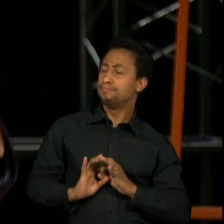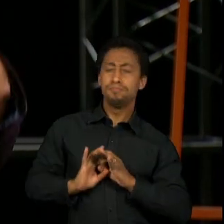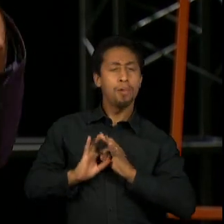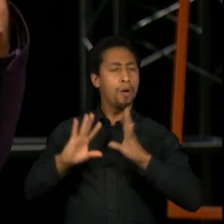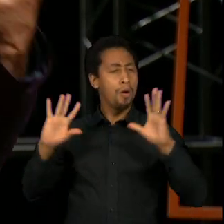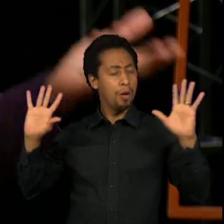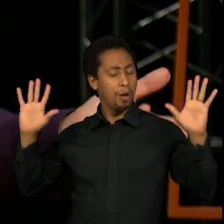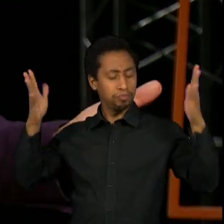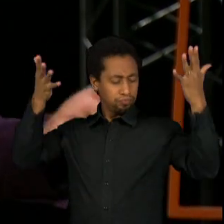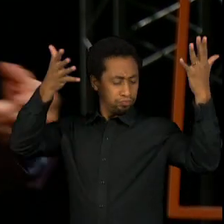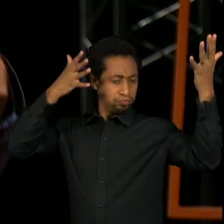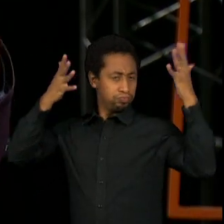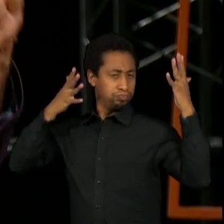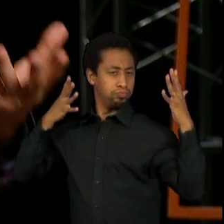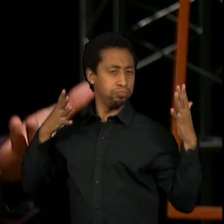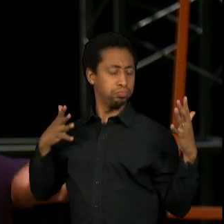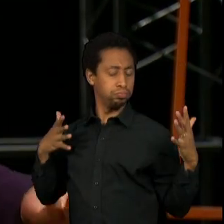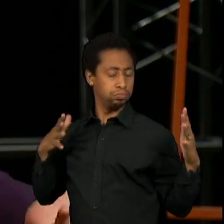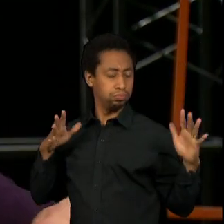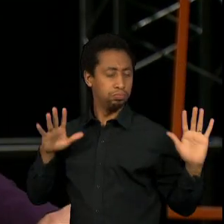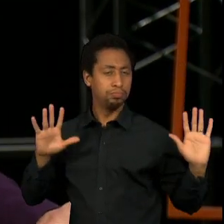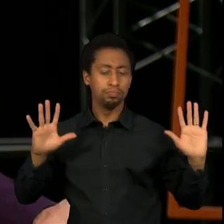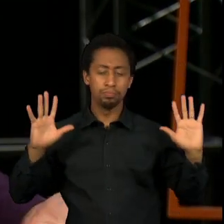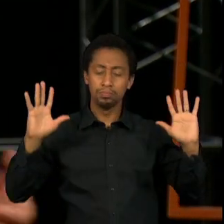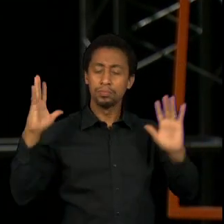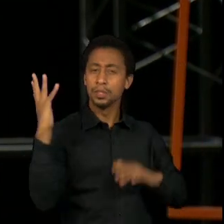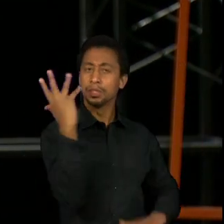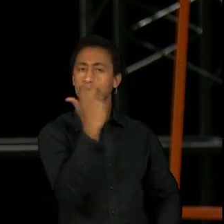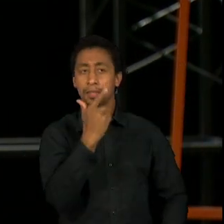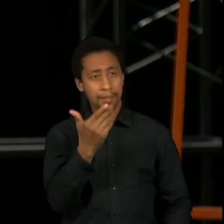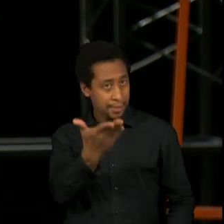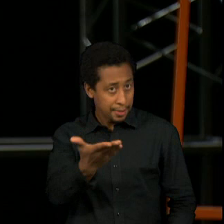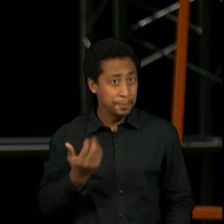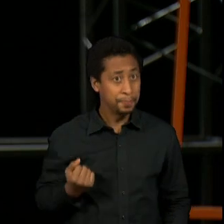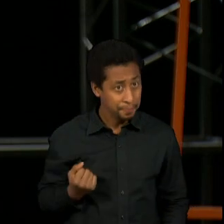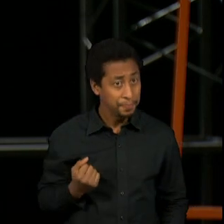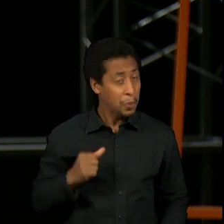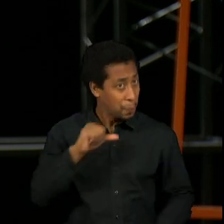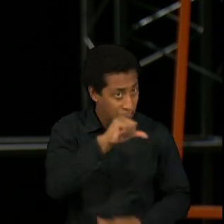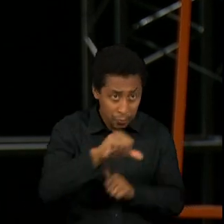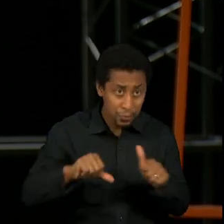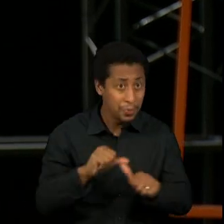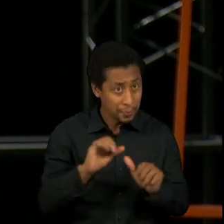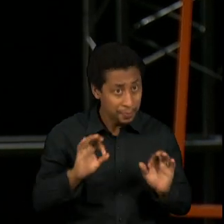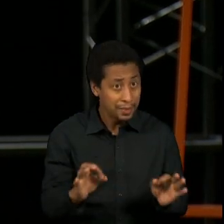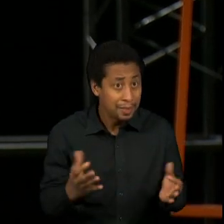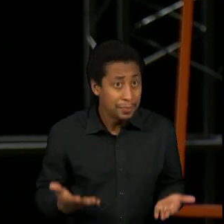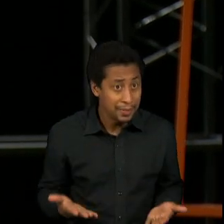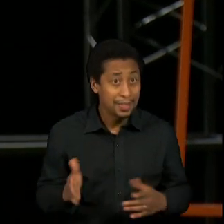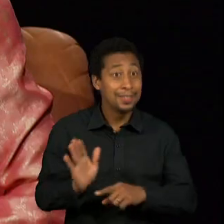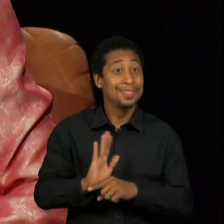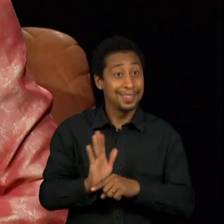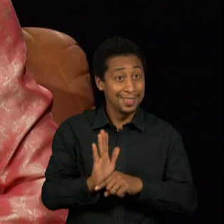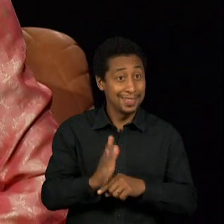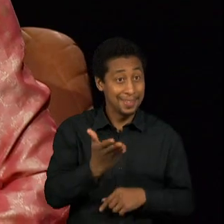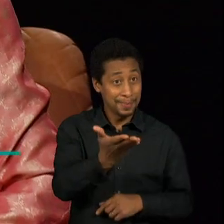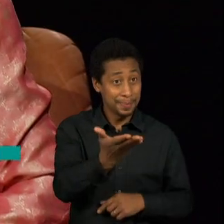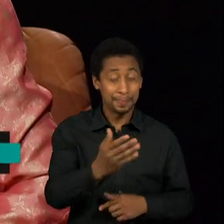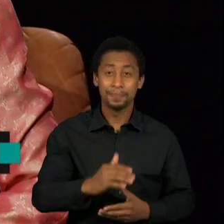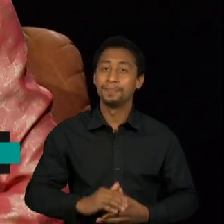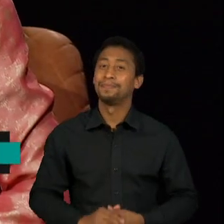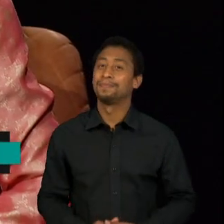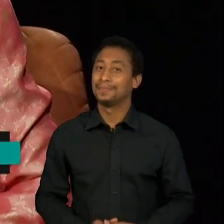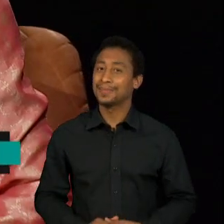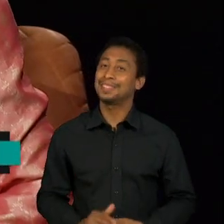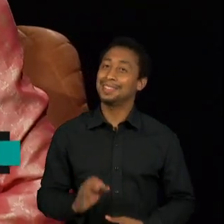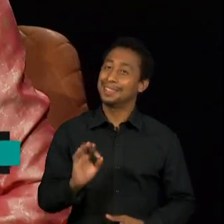desgrenhada, descabelada, tal, mais linda, né? Isso foi uma modificação muito grande no cinema. Mas